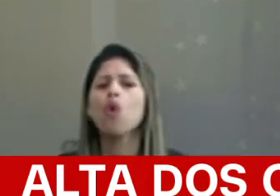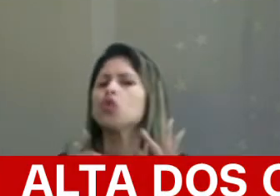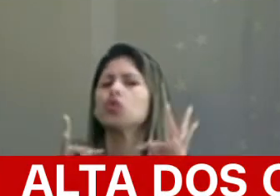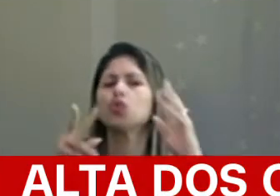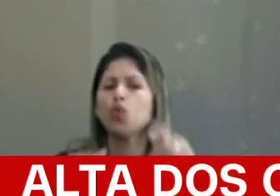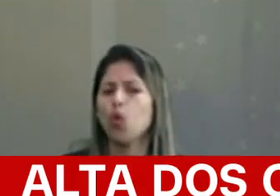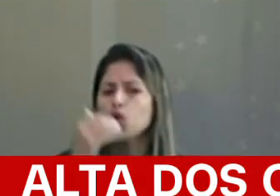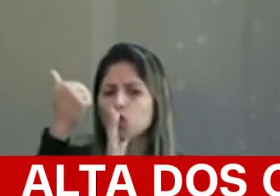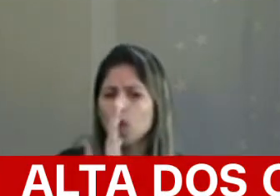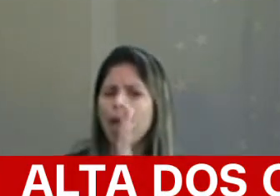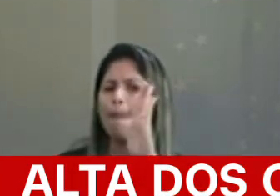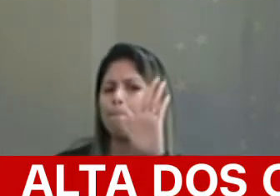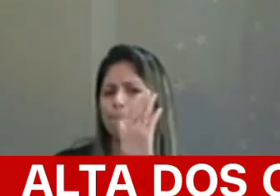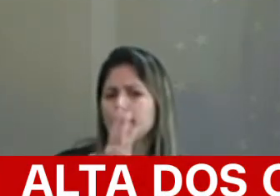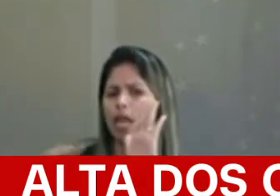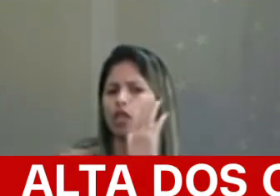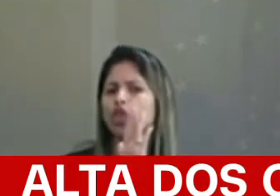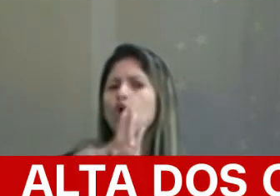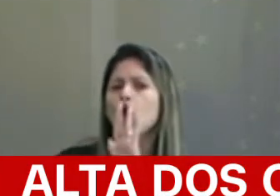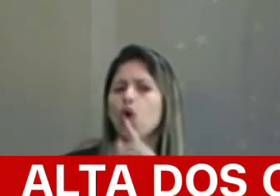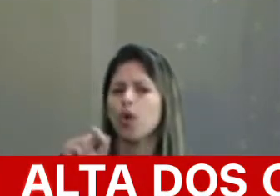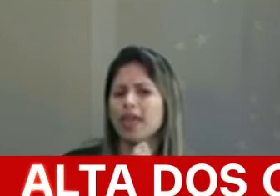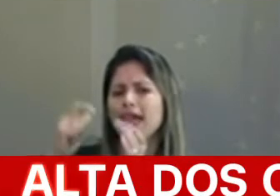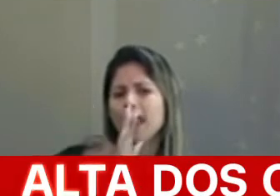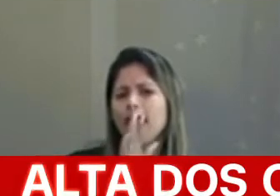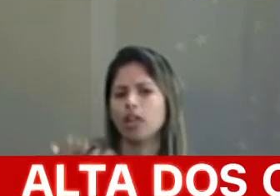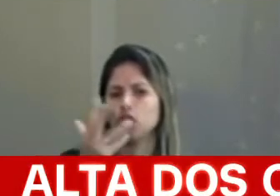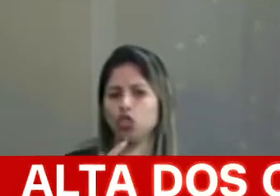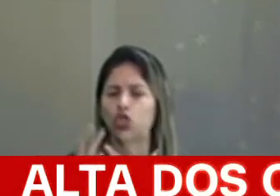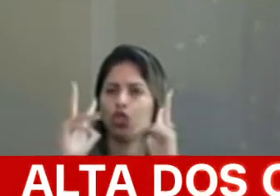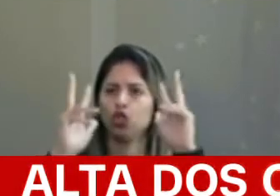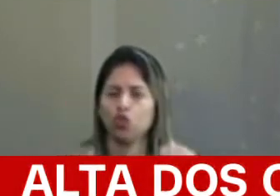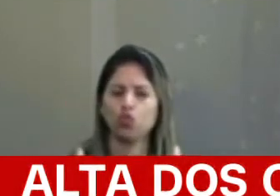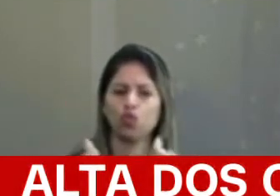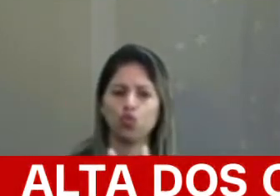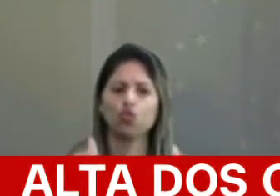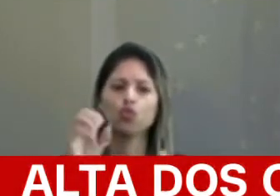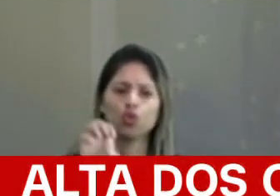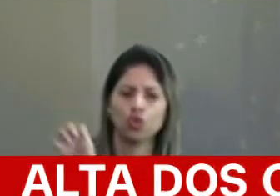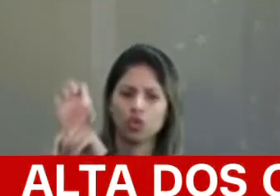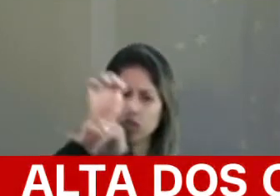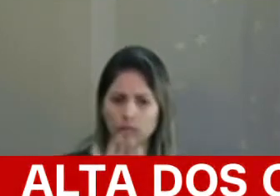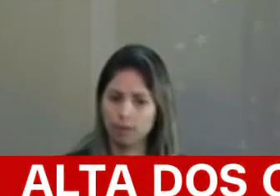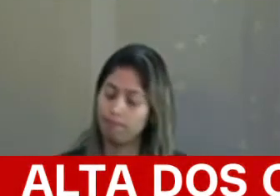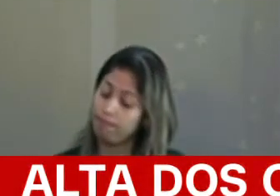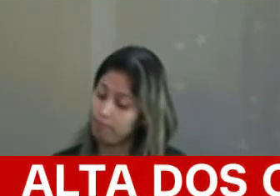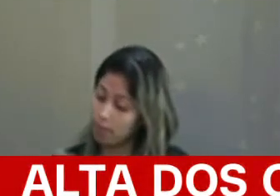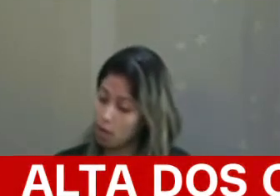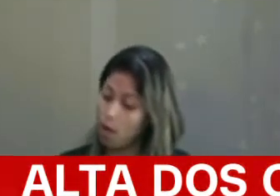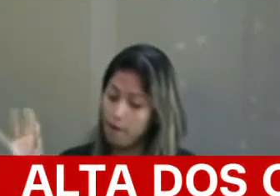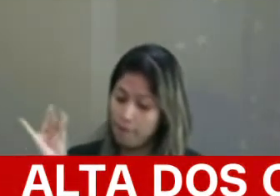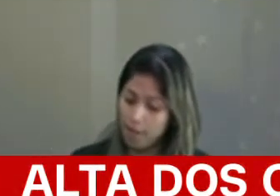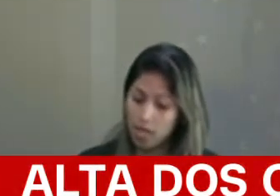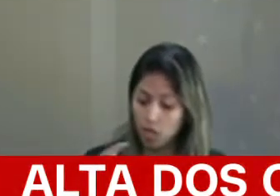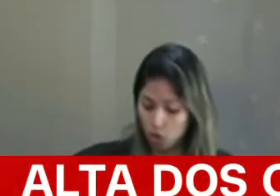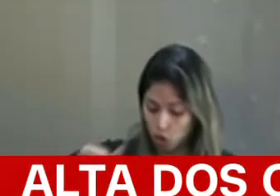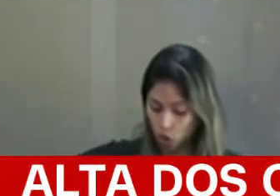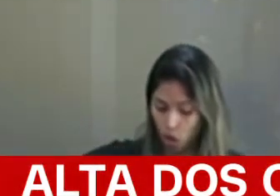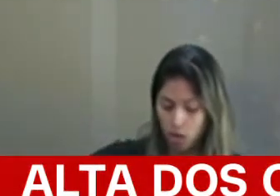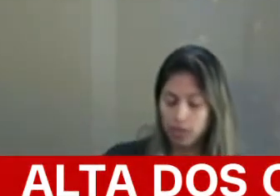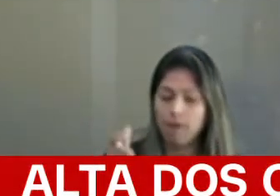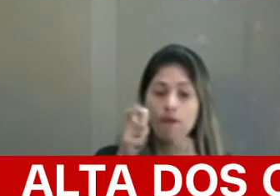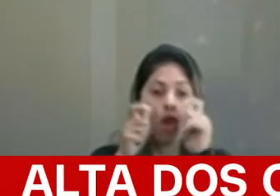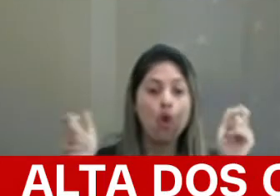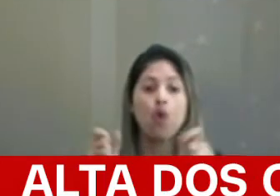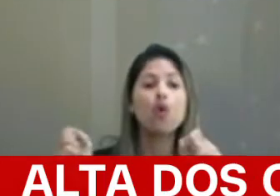à menor alíquota padrão vigente entre os estados. Na realidade, isso foi uma preocupação manifesta, senhor presidente, pelos secretários de